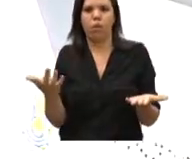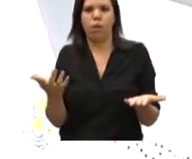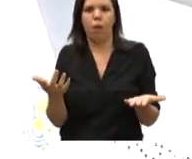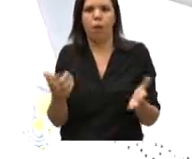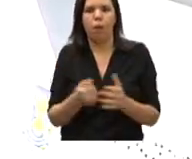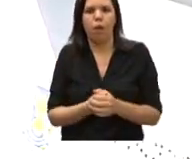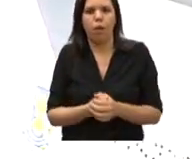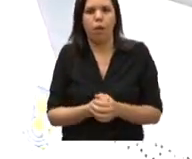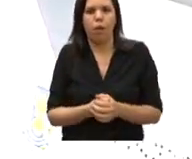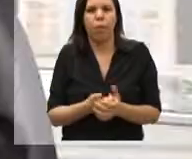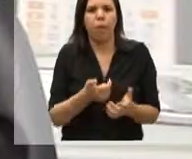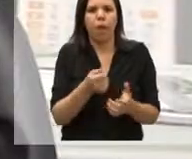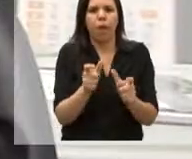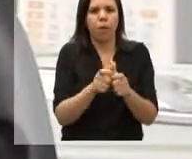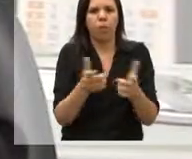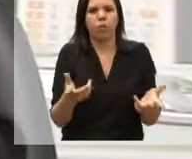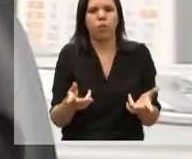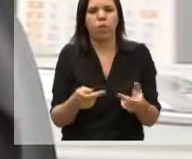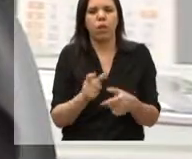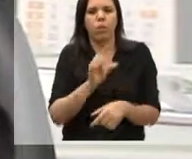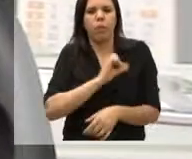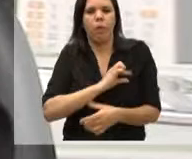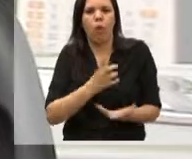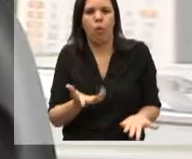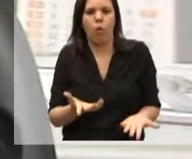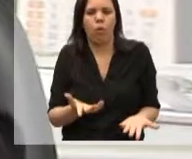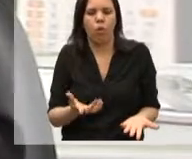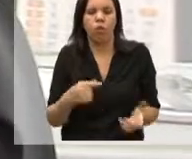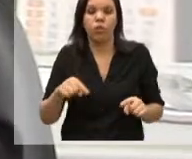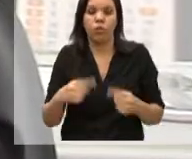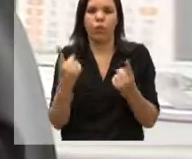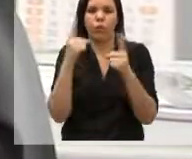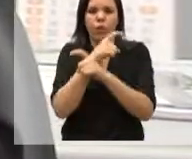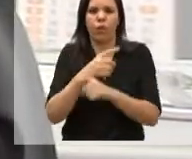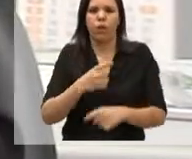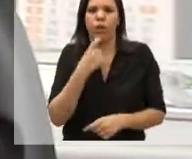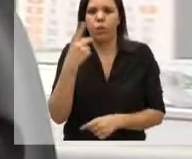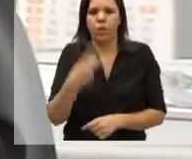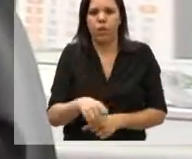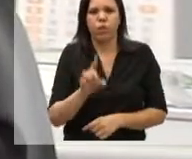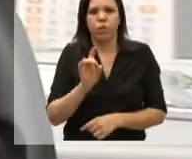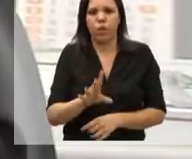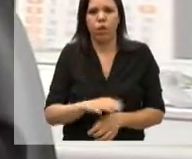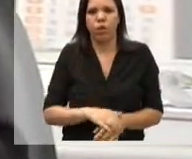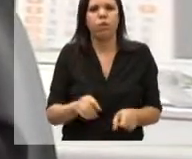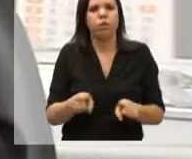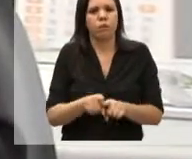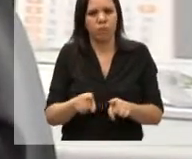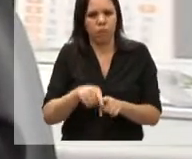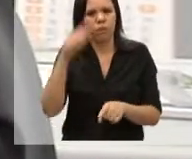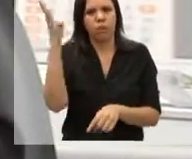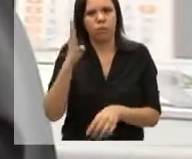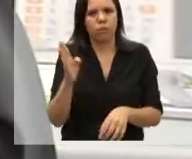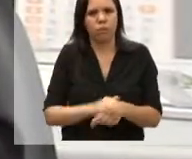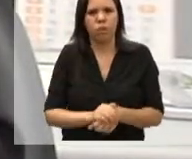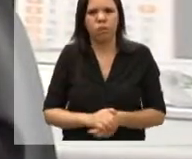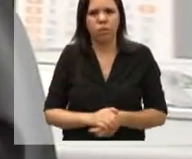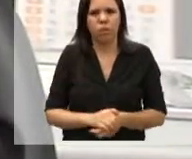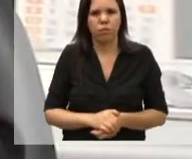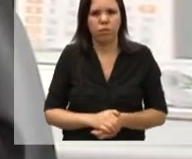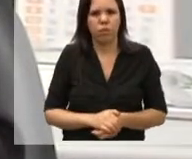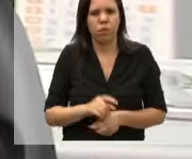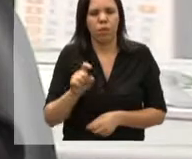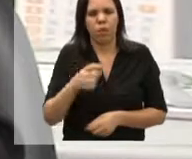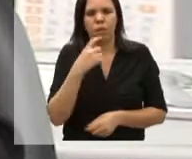saúde e educação. Esse é o grande desafio que nós temos, não a nível de Campinas só, mas também a nível de Brasil, né? Pegando o gancho